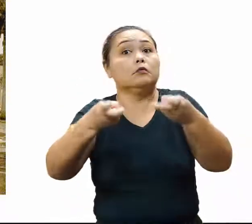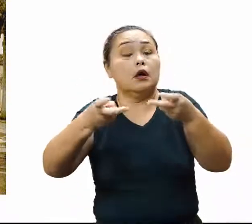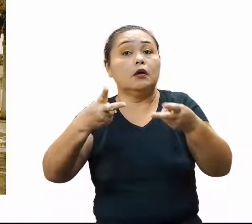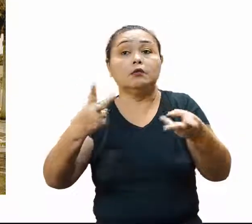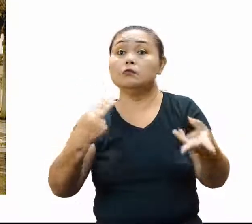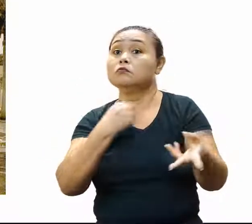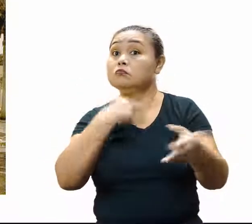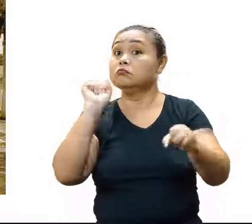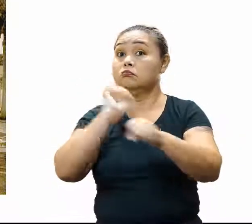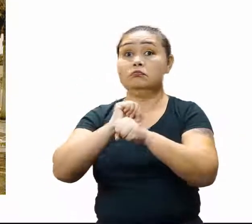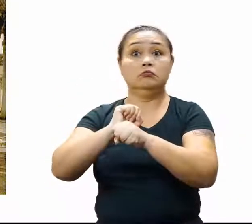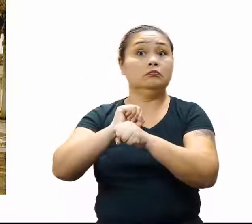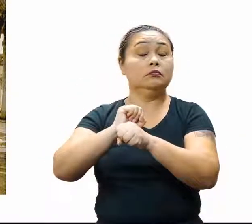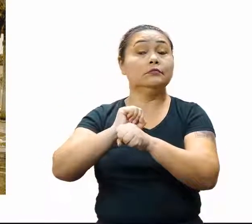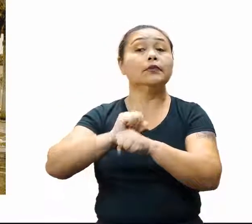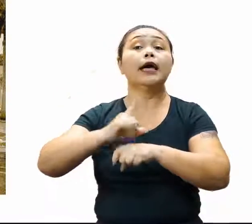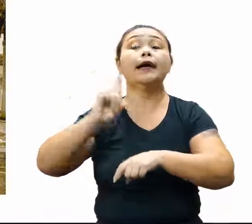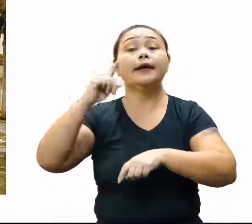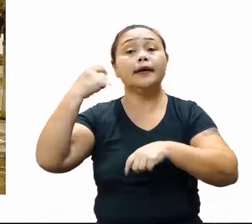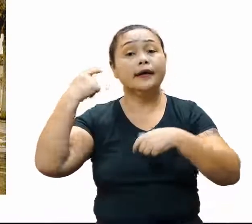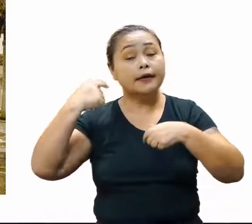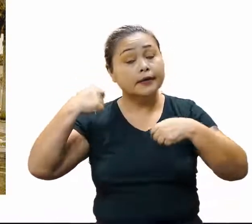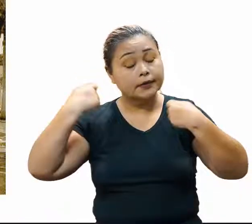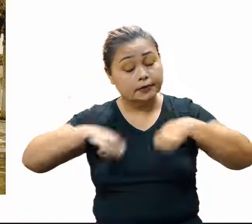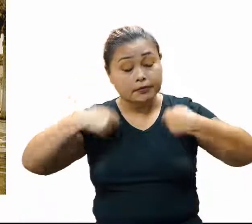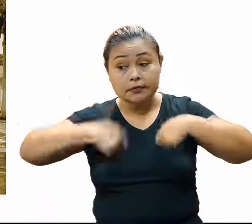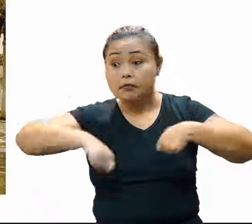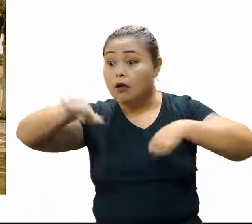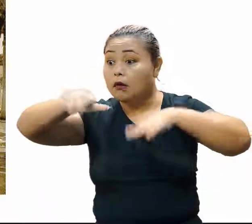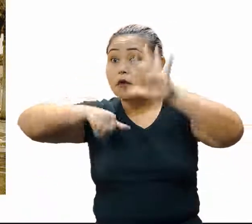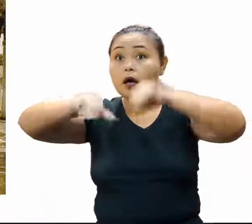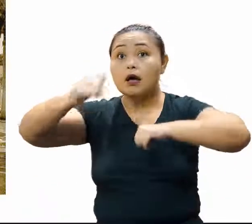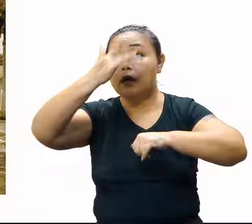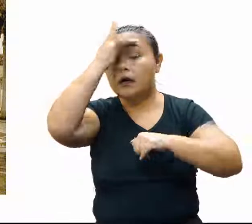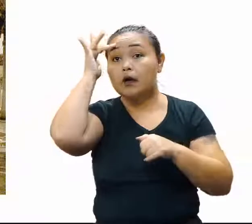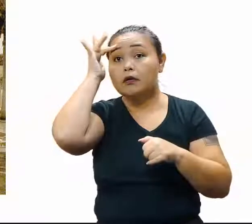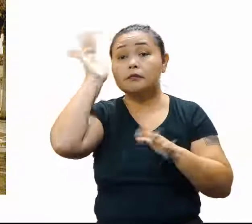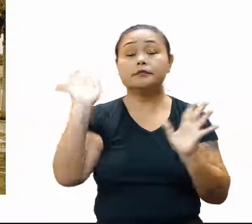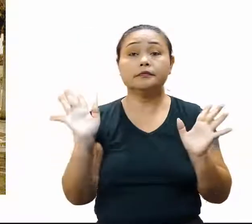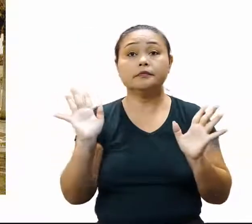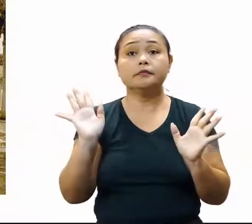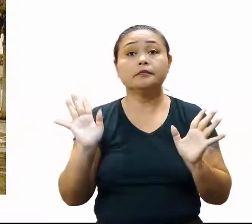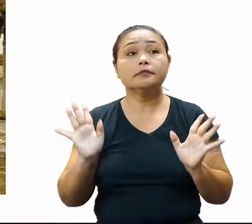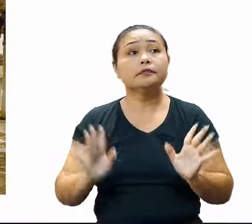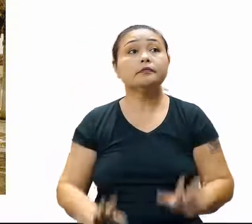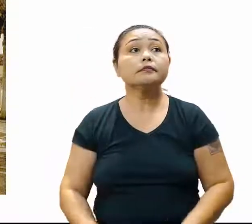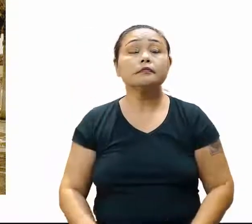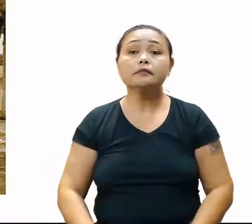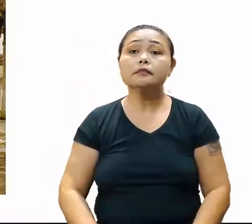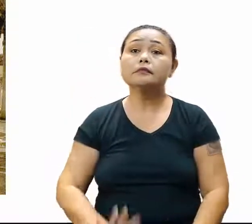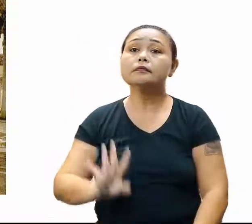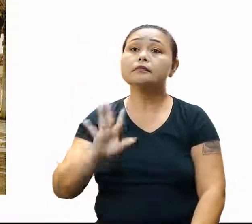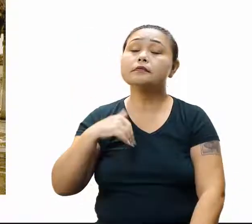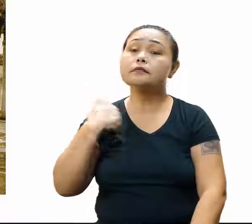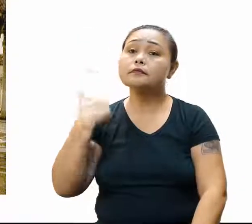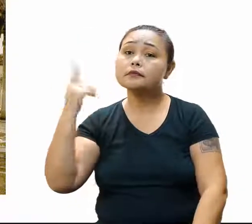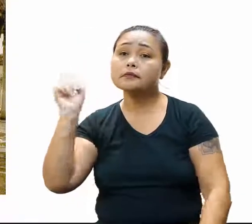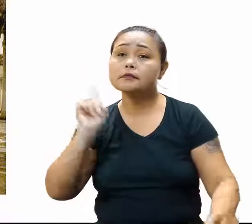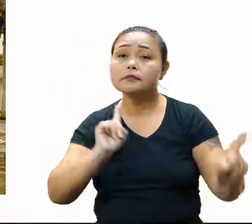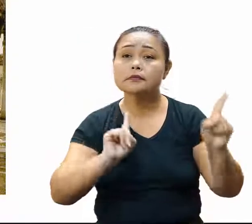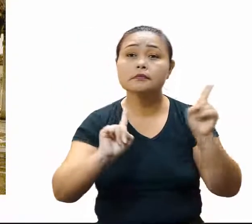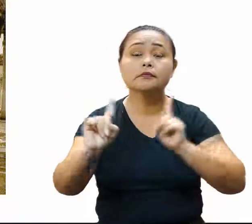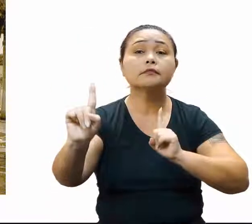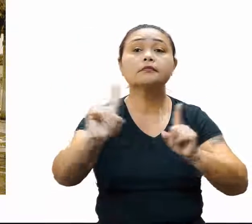Eu precisava de mais gente. Aí é quando as entradas e bandeiras que já estavam naquela